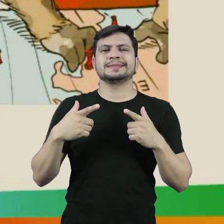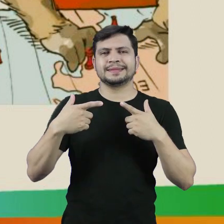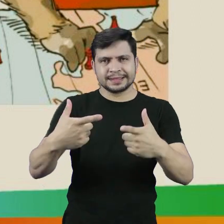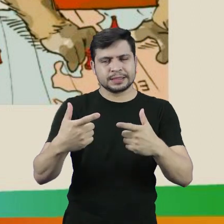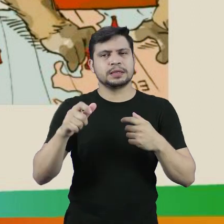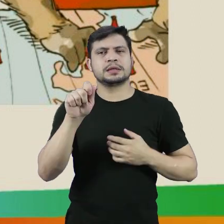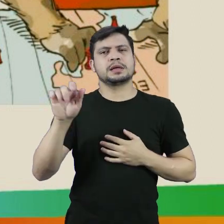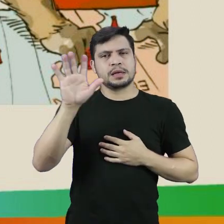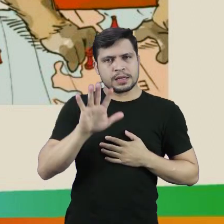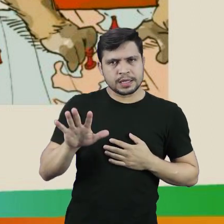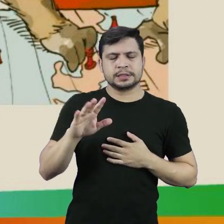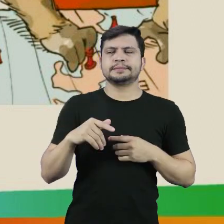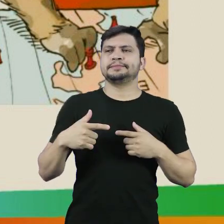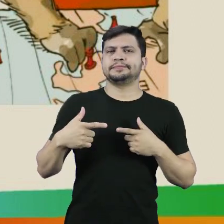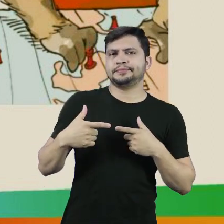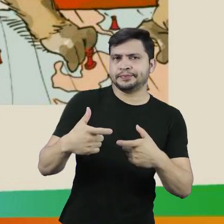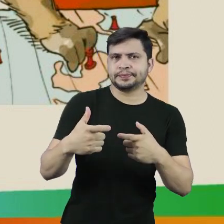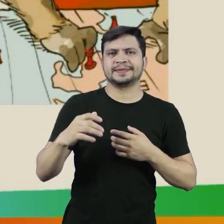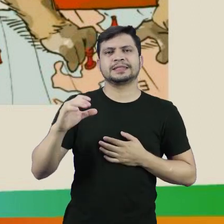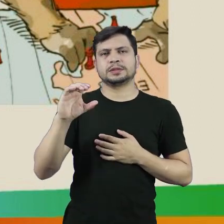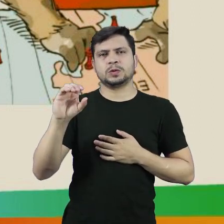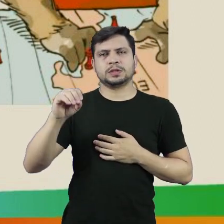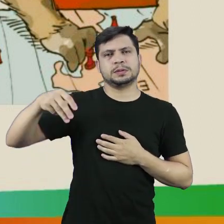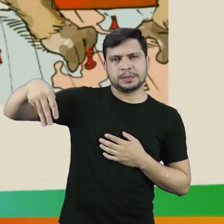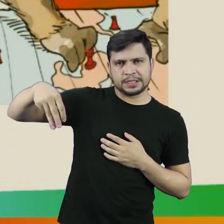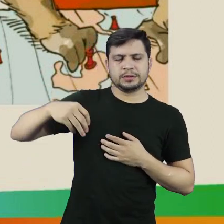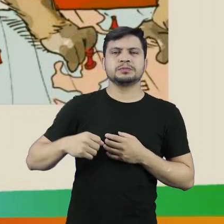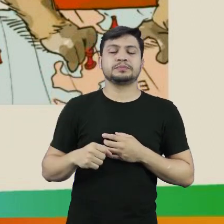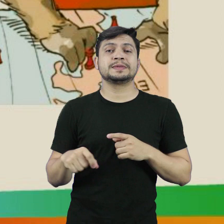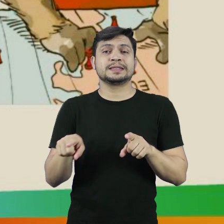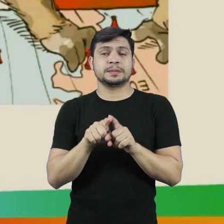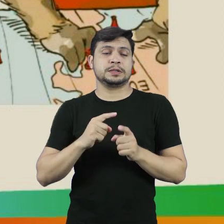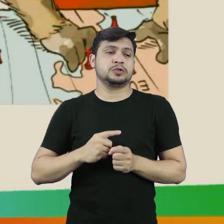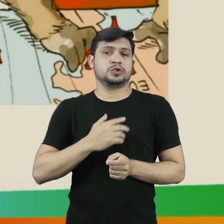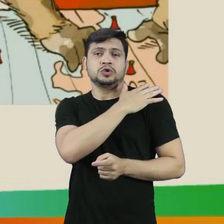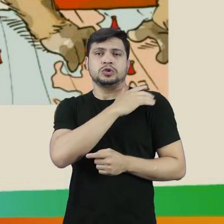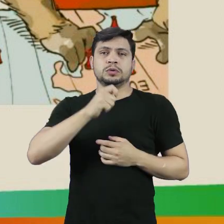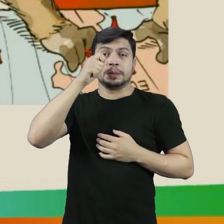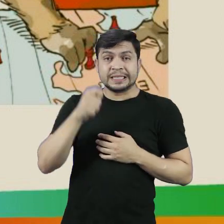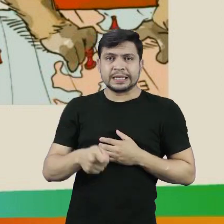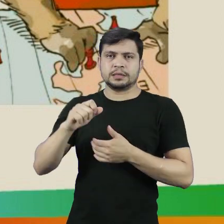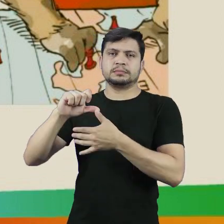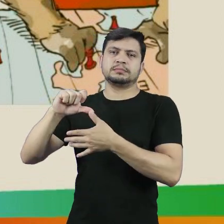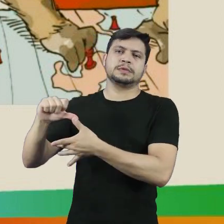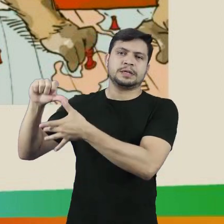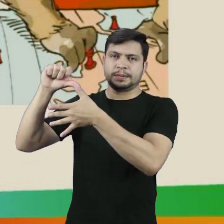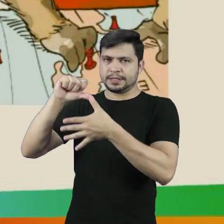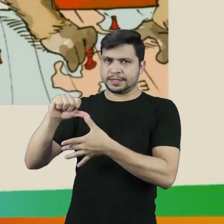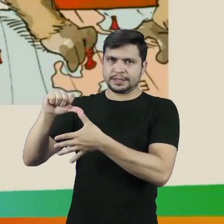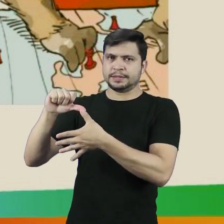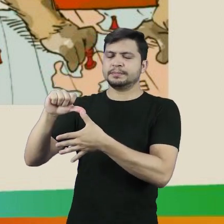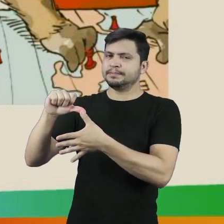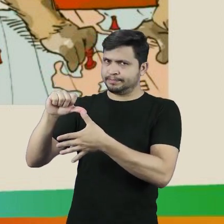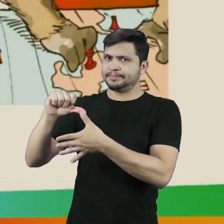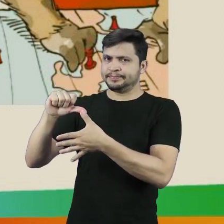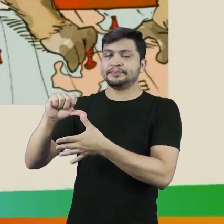no Oriente Médio, na África e as ditaduras militares na América Latina. Eu quero que você preste bastante atenção nesse tópico, porque a segunda